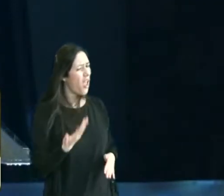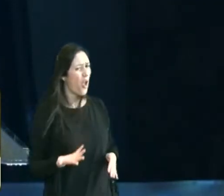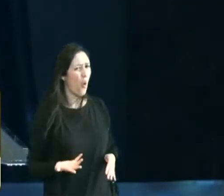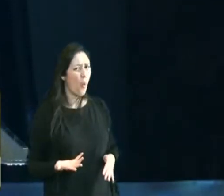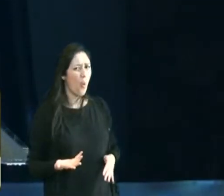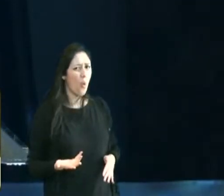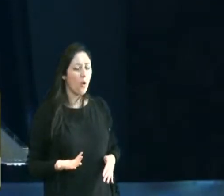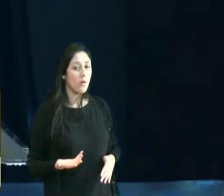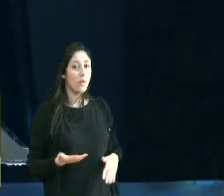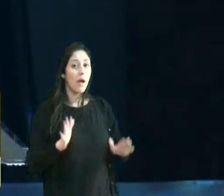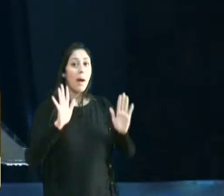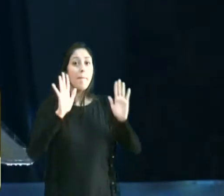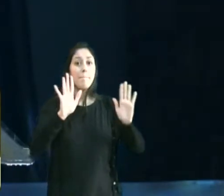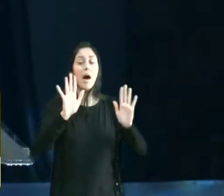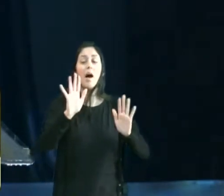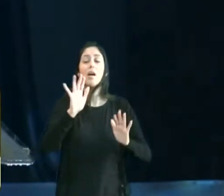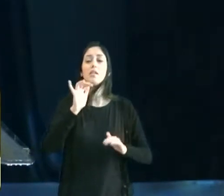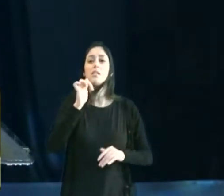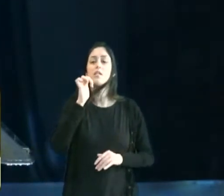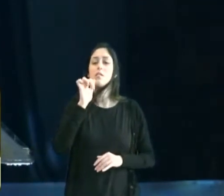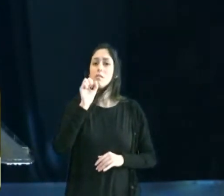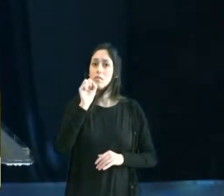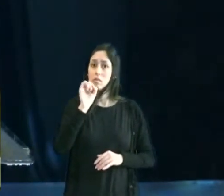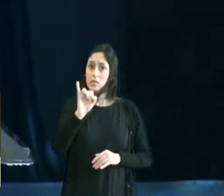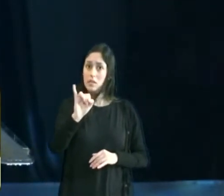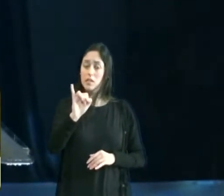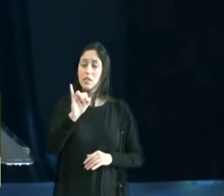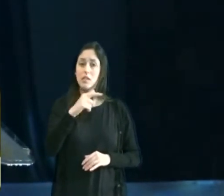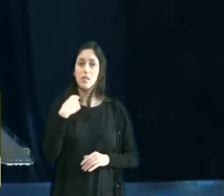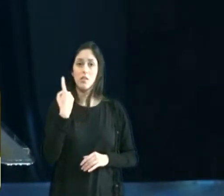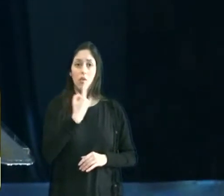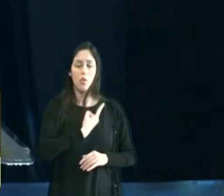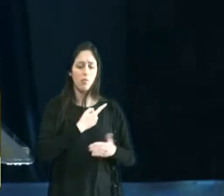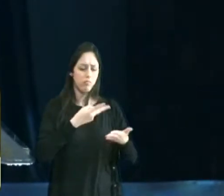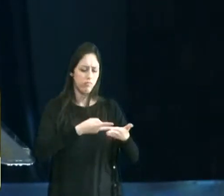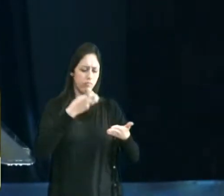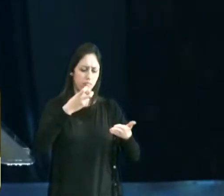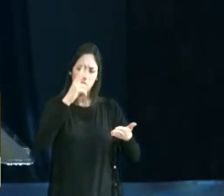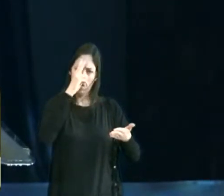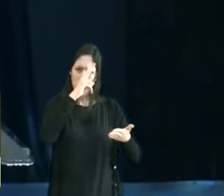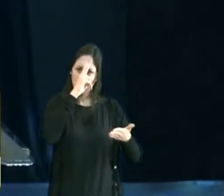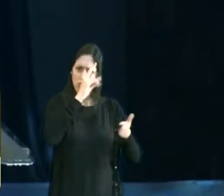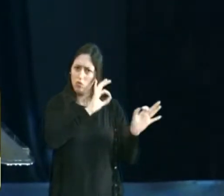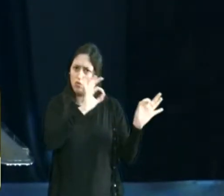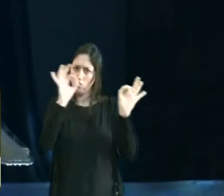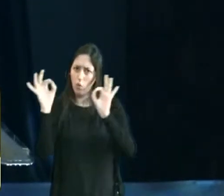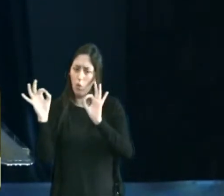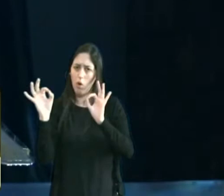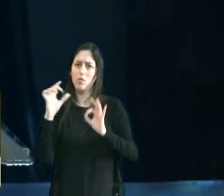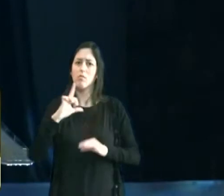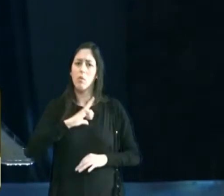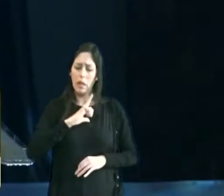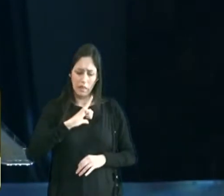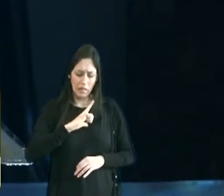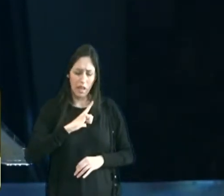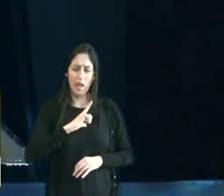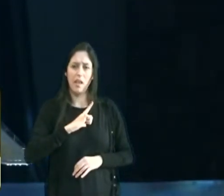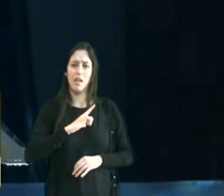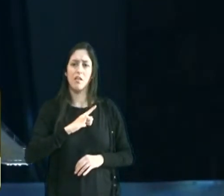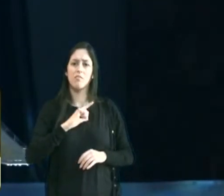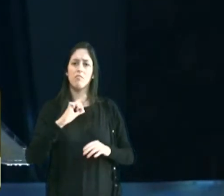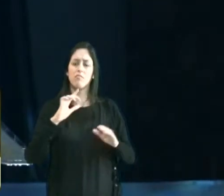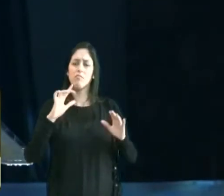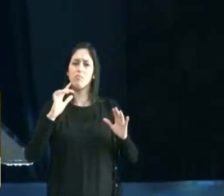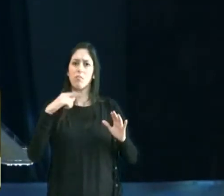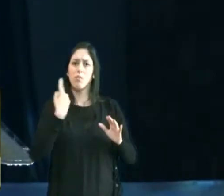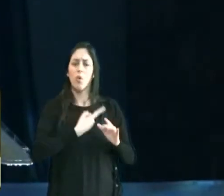casa de Jairo, quando estamos acompanhando Jesus ao lugar da intervenção, do milagre, vão